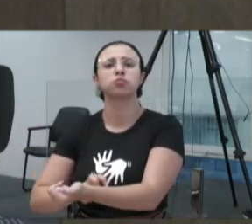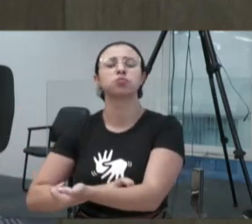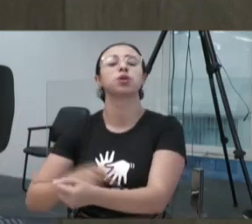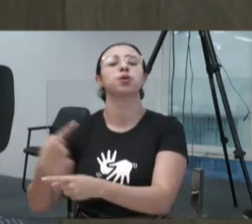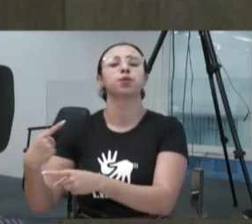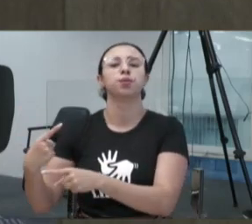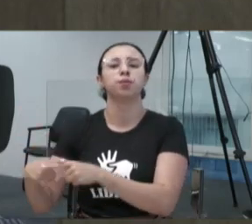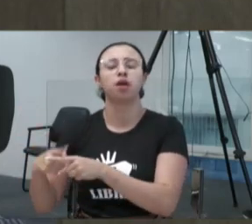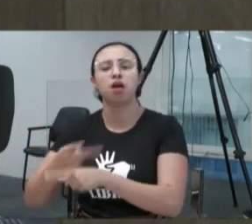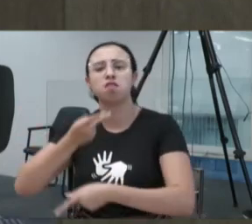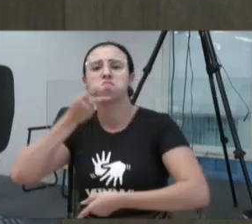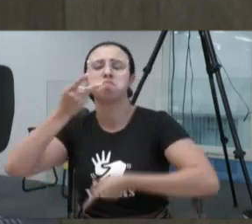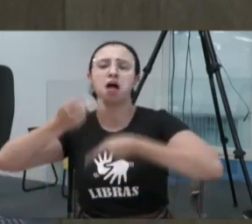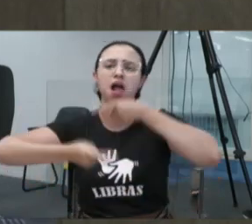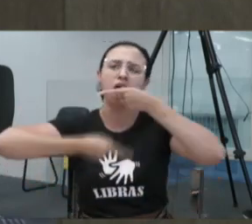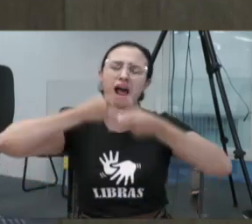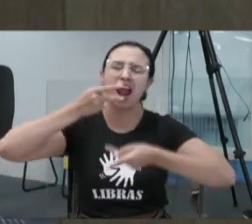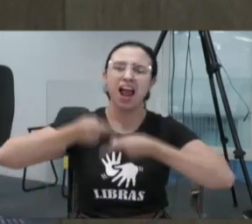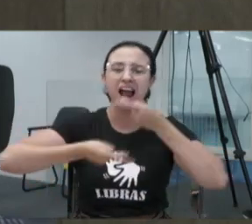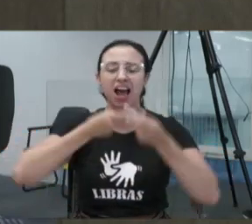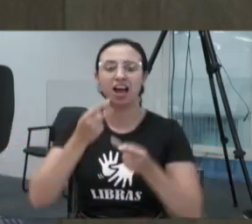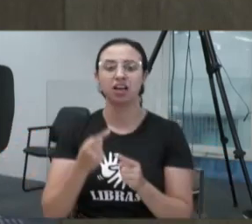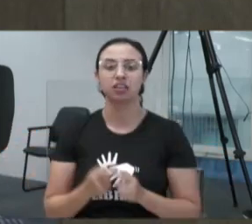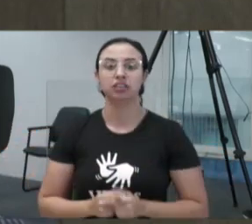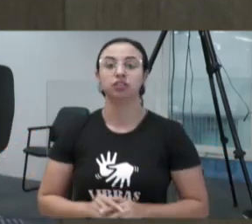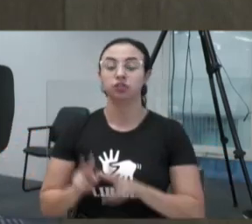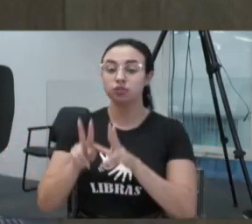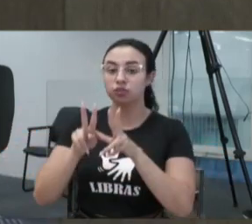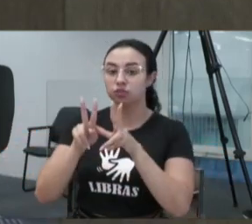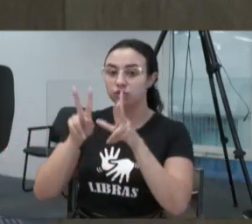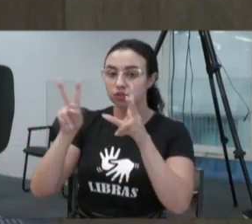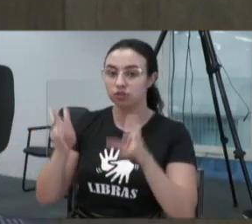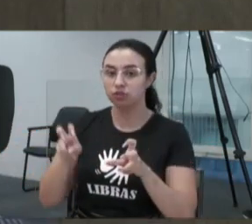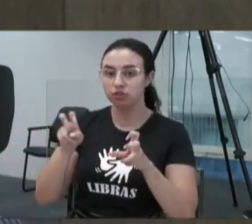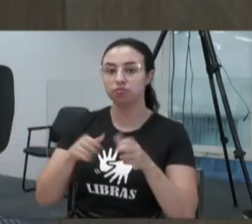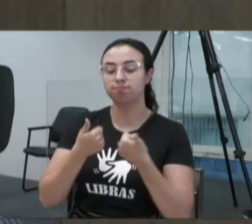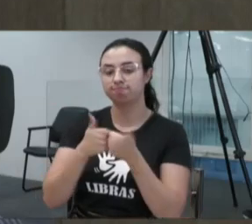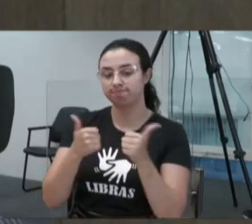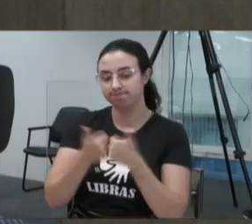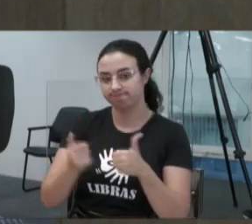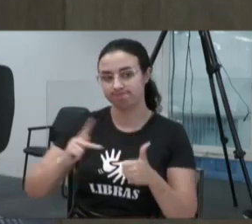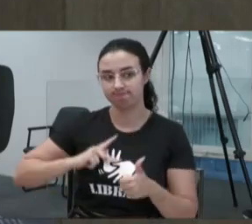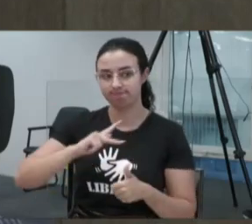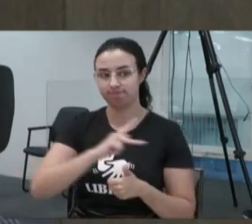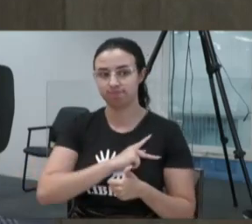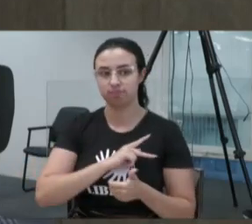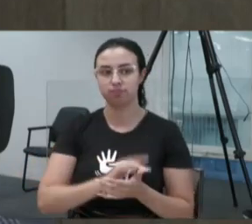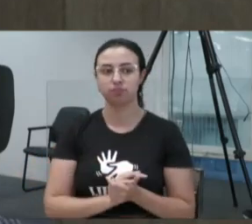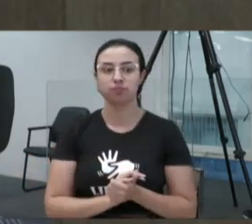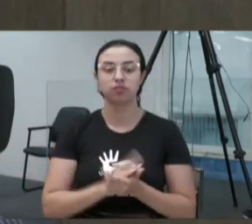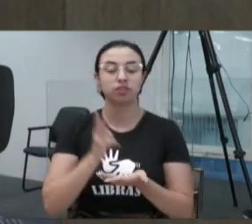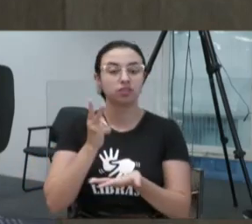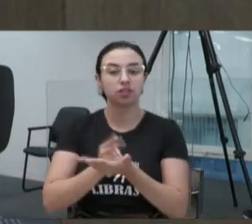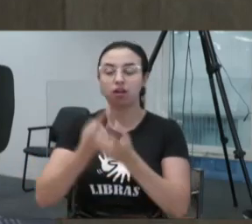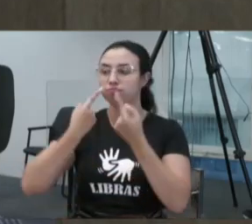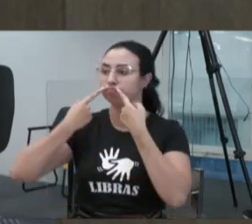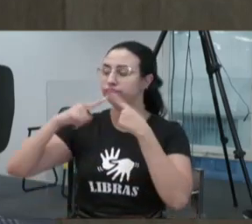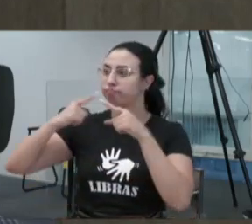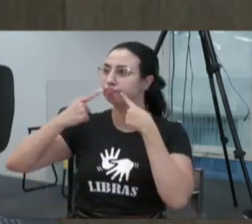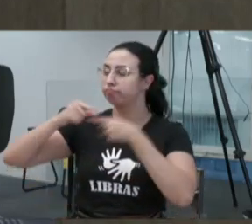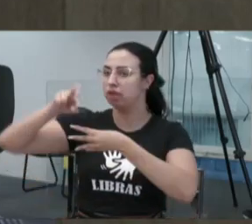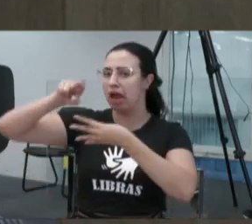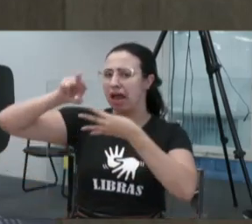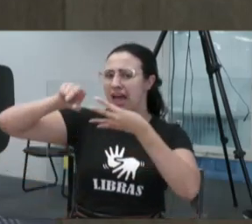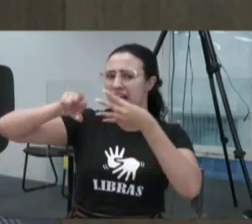nervoso, falando altas palavras lá, no tocante ao transporte coletivo. As queixas são